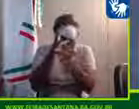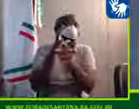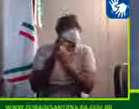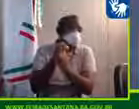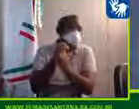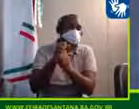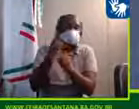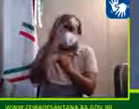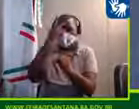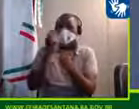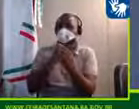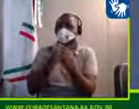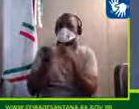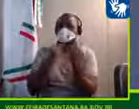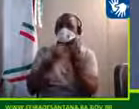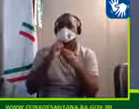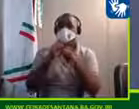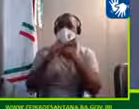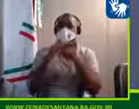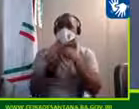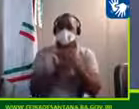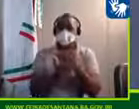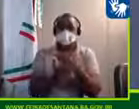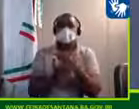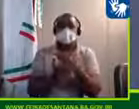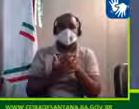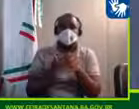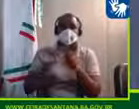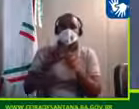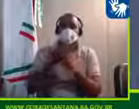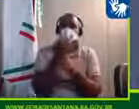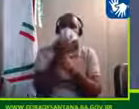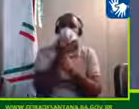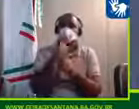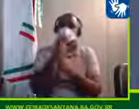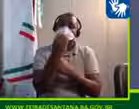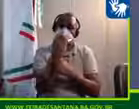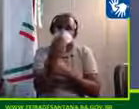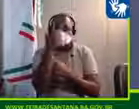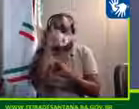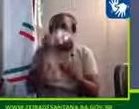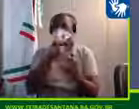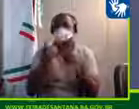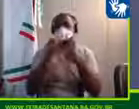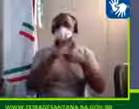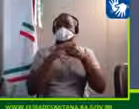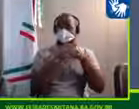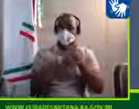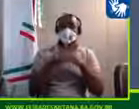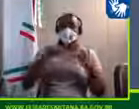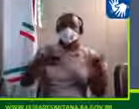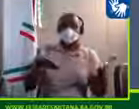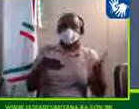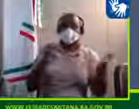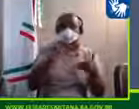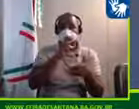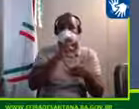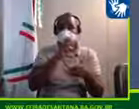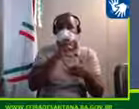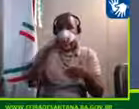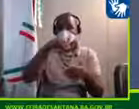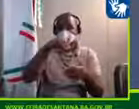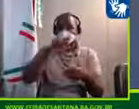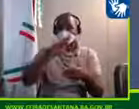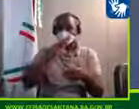total de óbitos, que é o que estamos a lamentar permanentemente, 103. Neste período, do dia 6